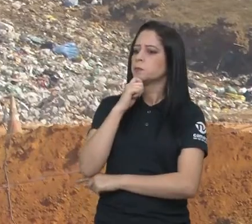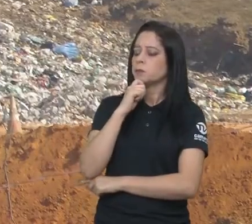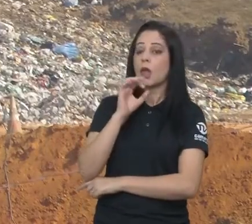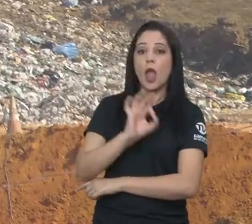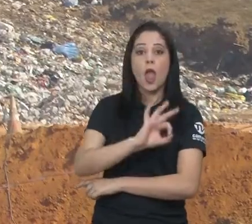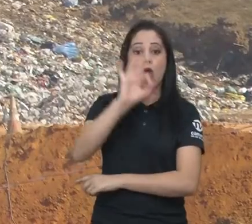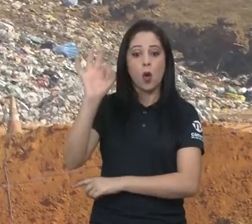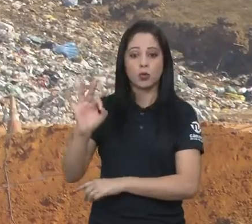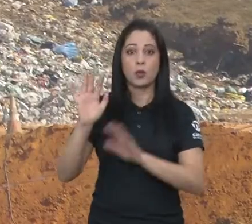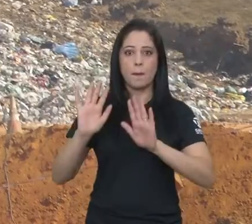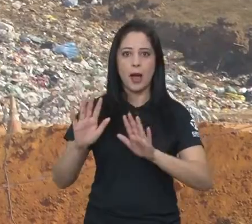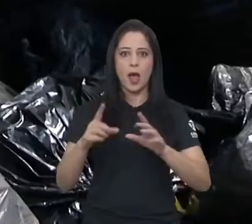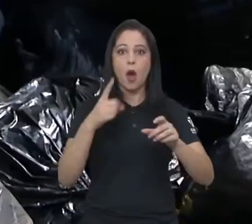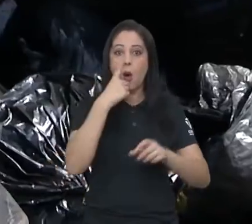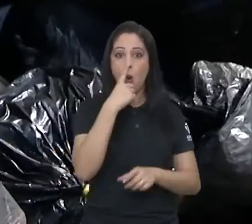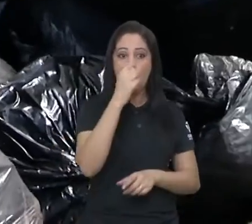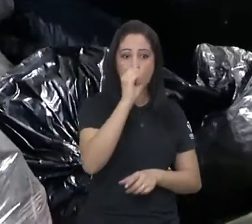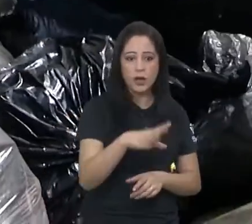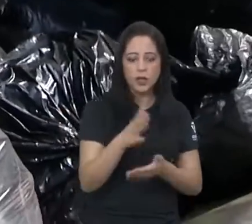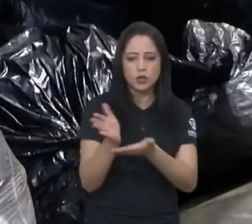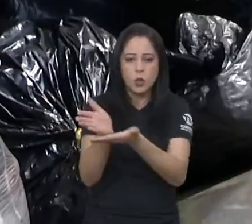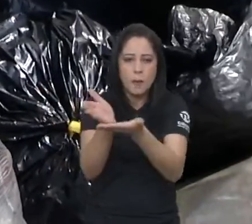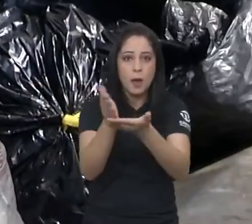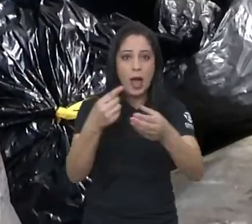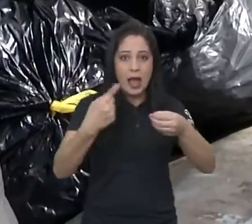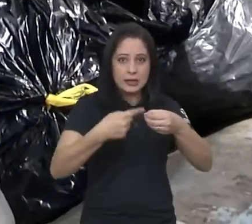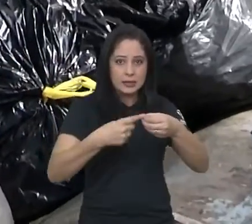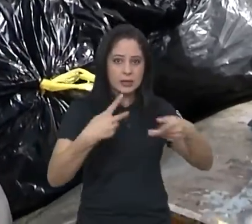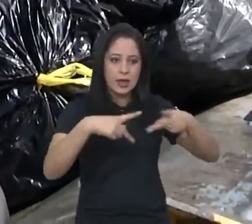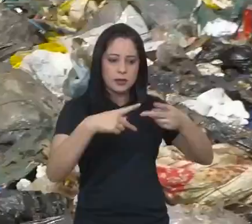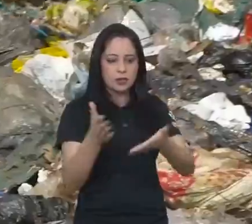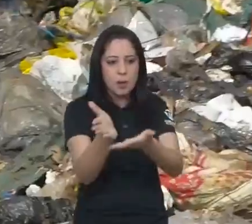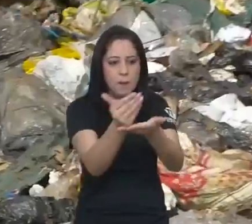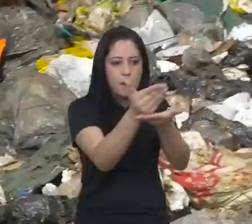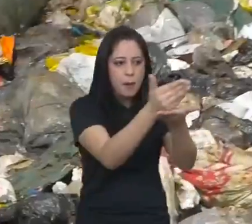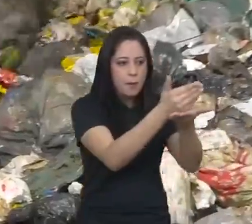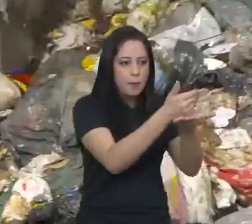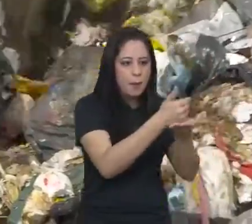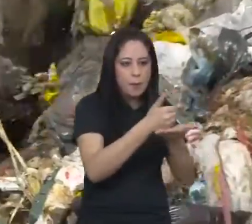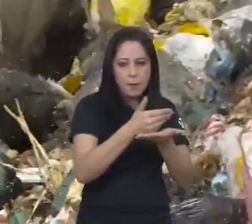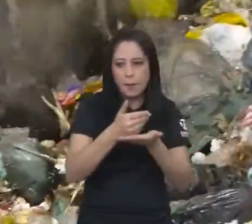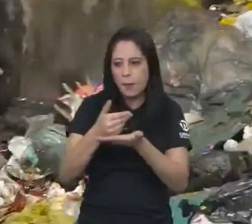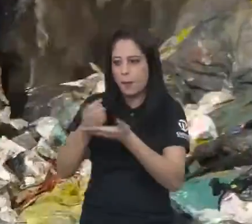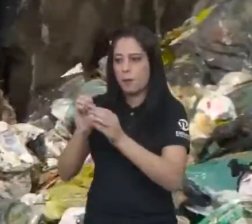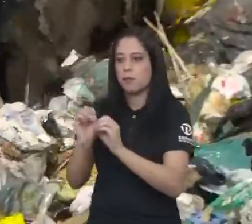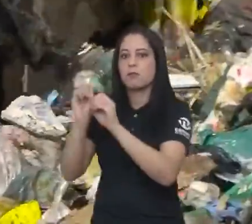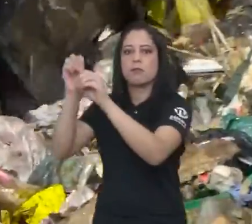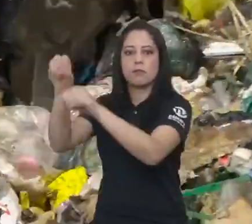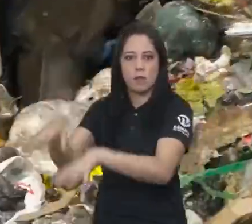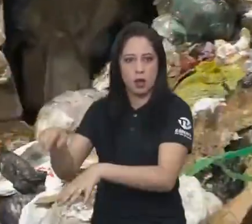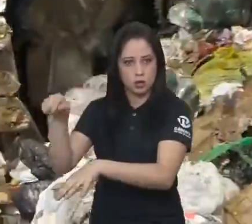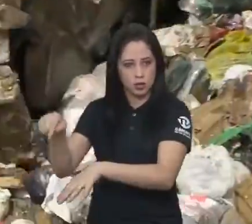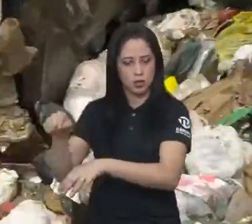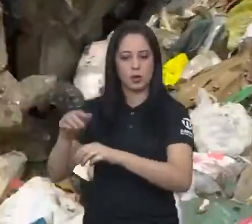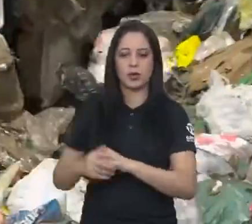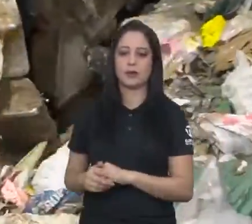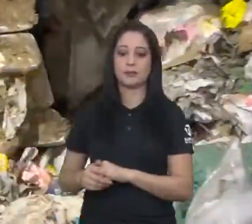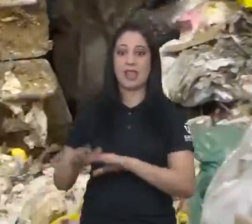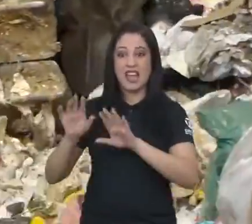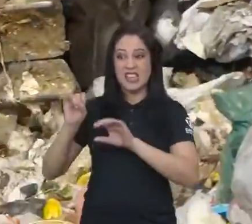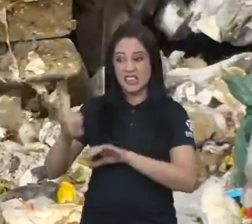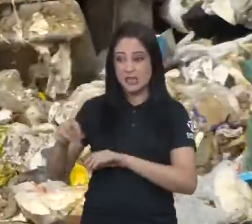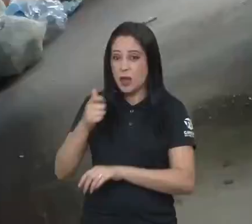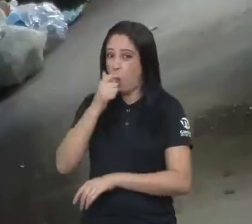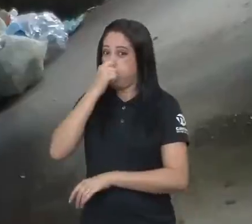método finito de destinação dos resíduos sólidos produzidos no município. Ou seja, quando não houver mais espaço para o descarte